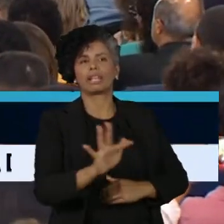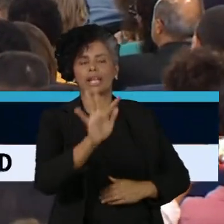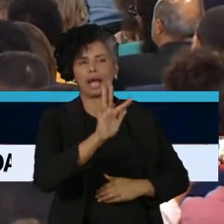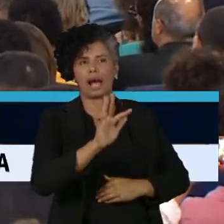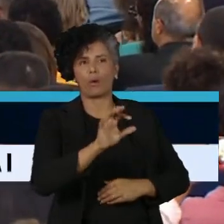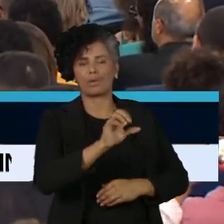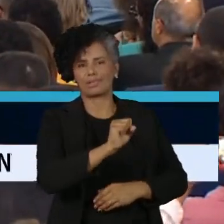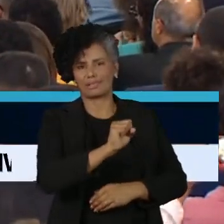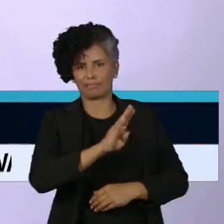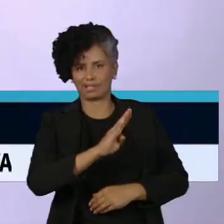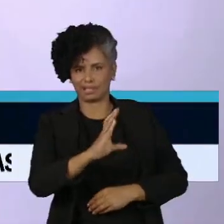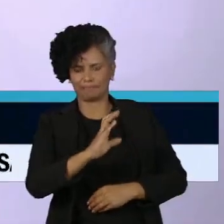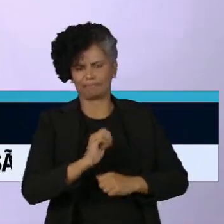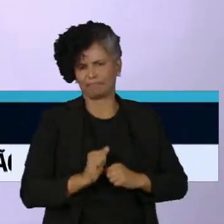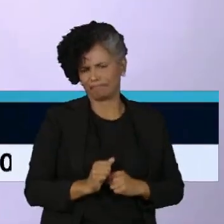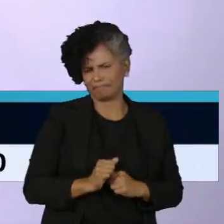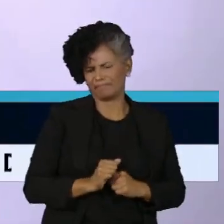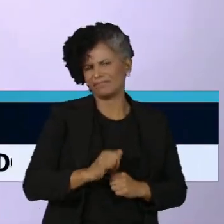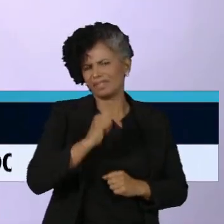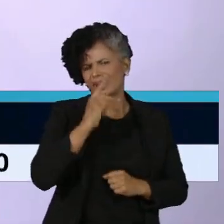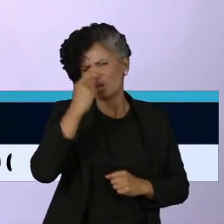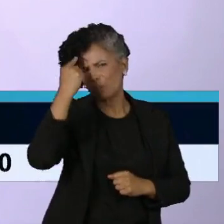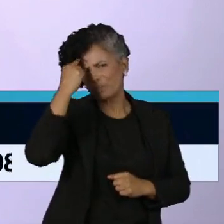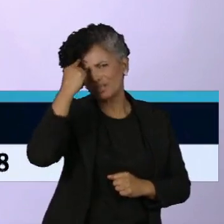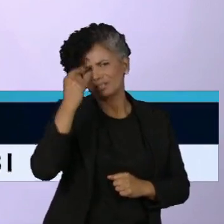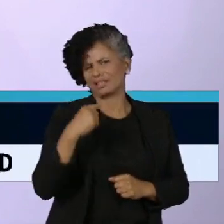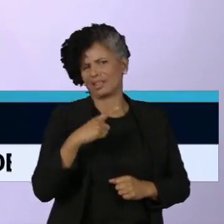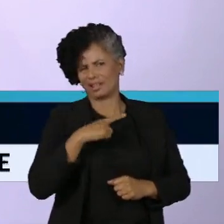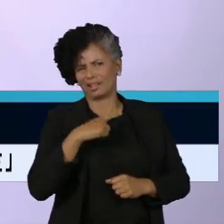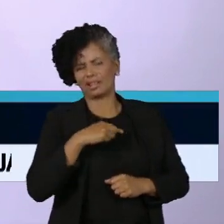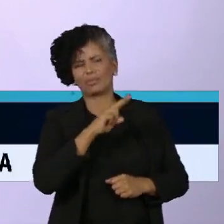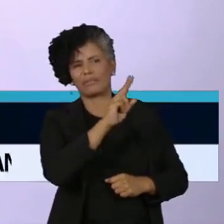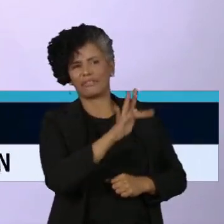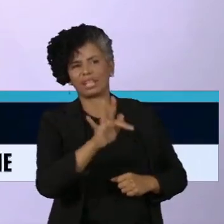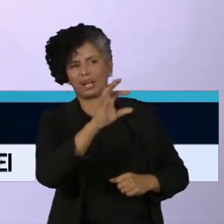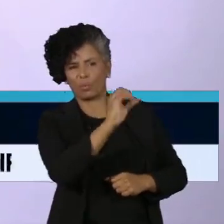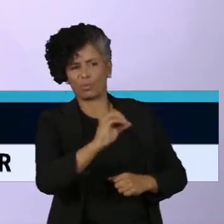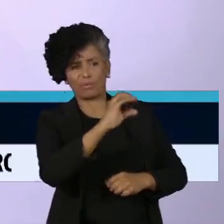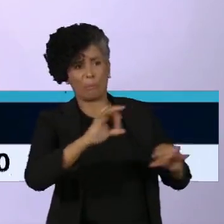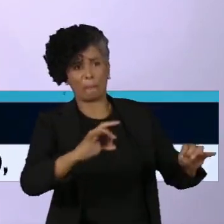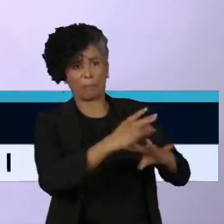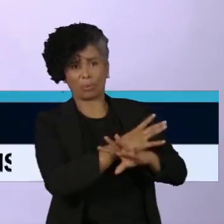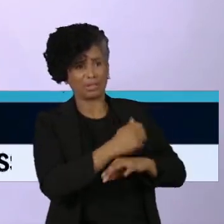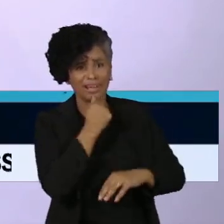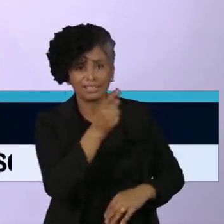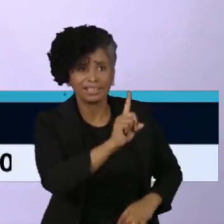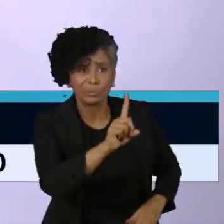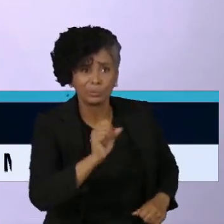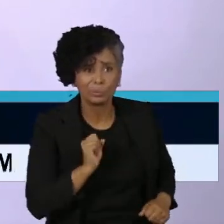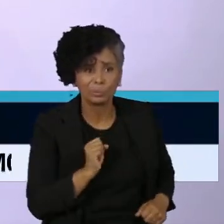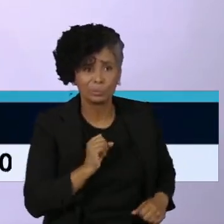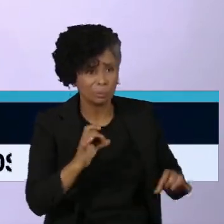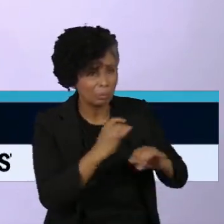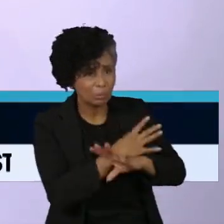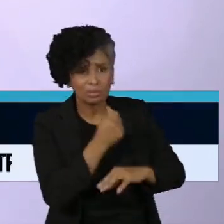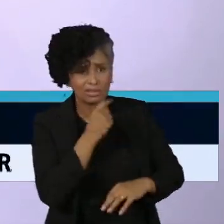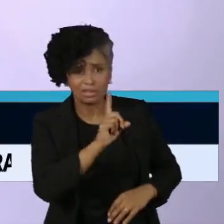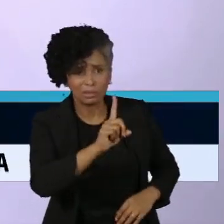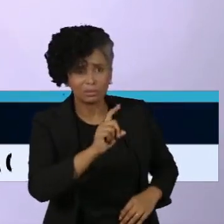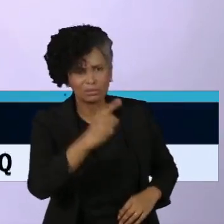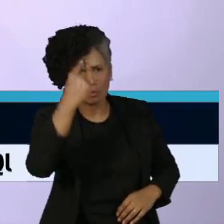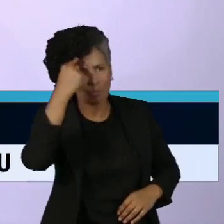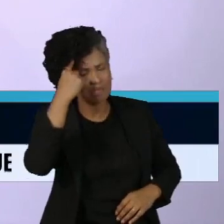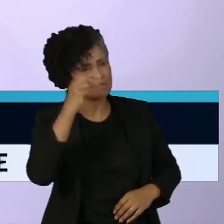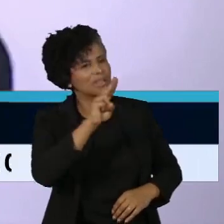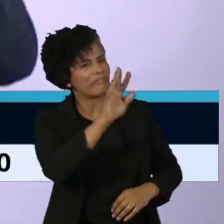estava pronta há anos. Eu pensei que a Universidade Federal de Osasco estava pronta. Não está. Eu pensei que a